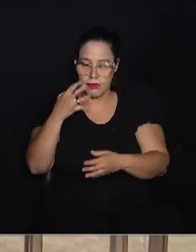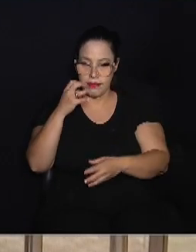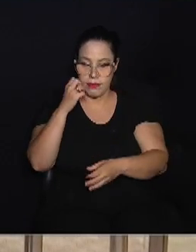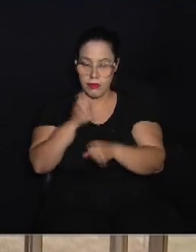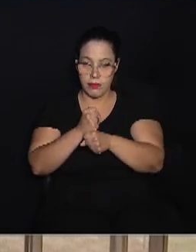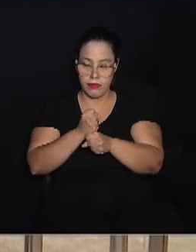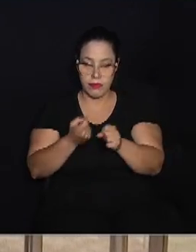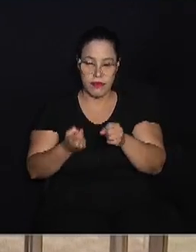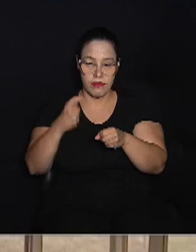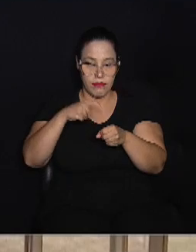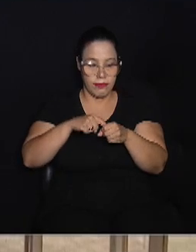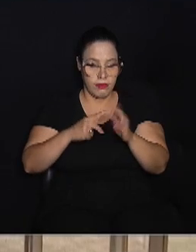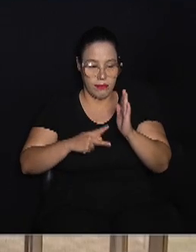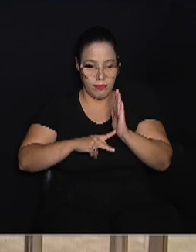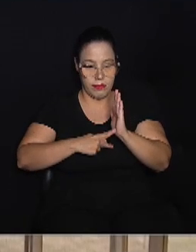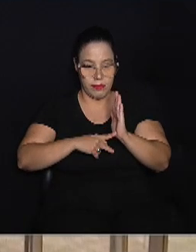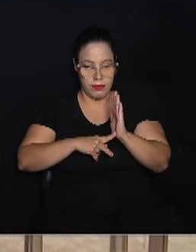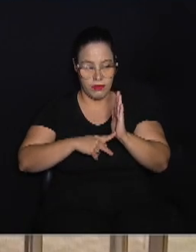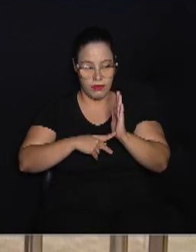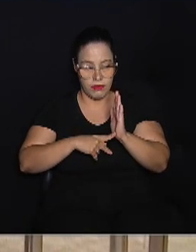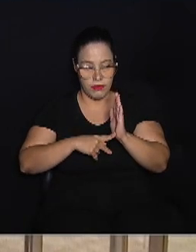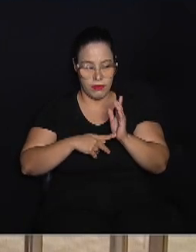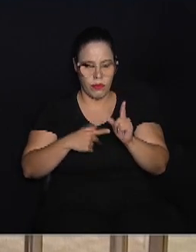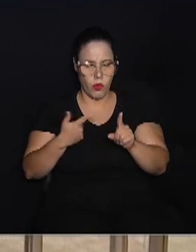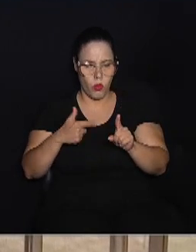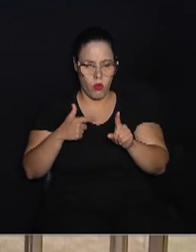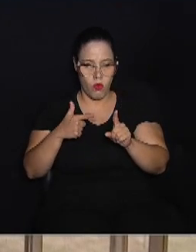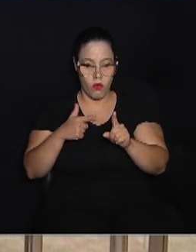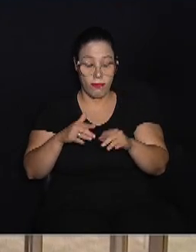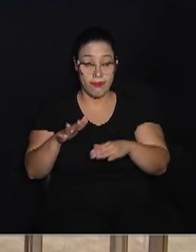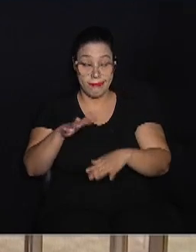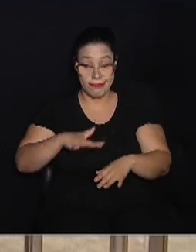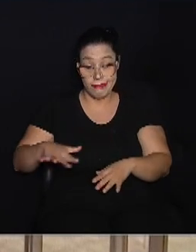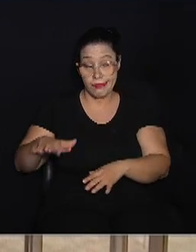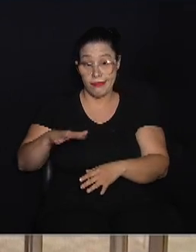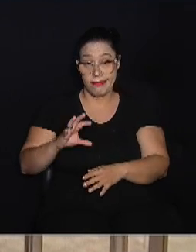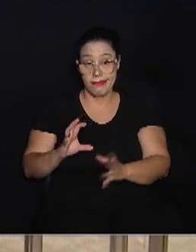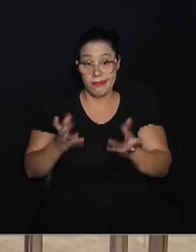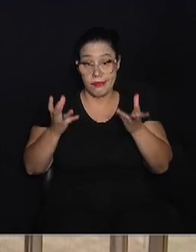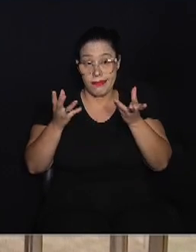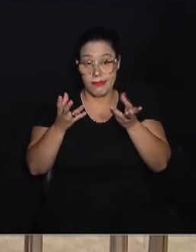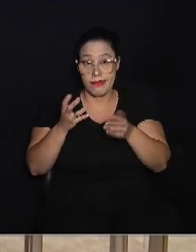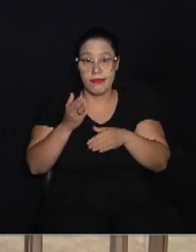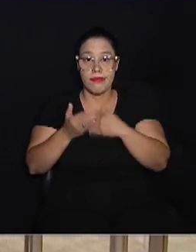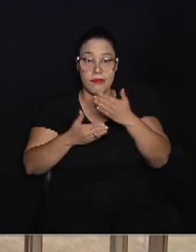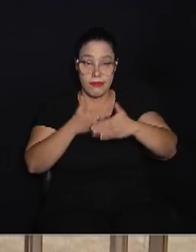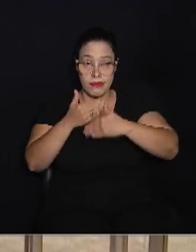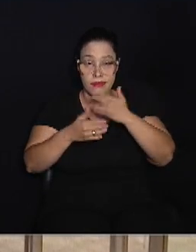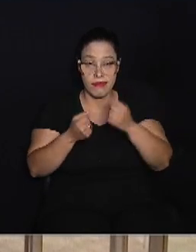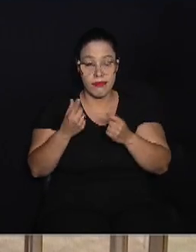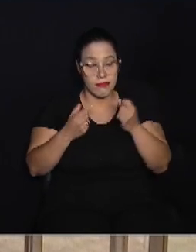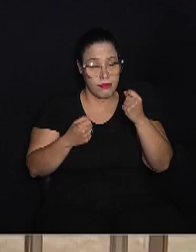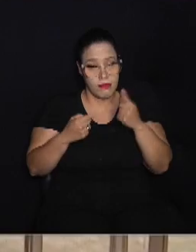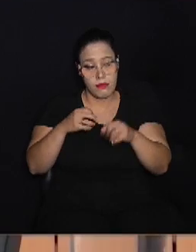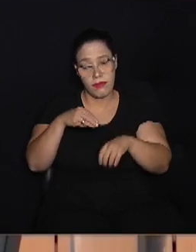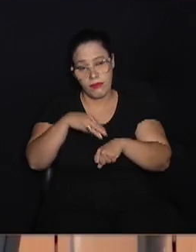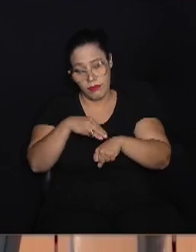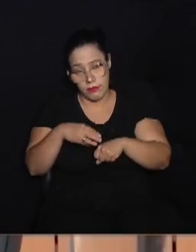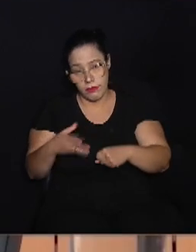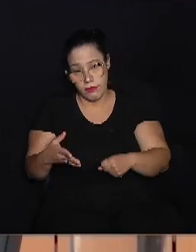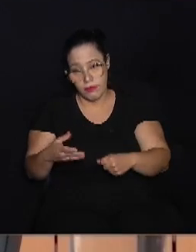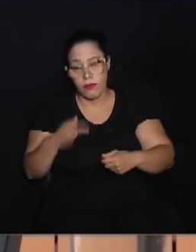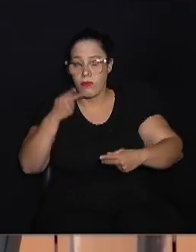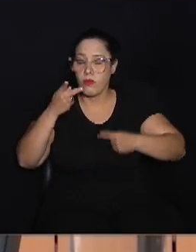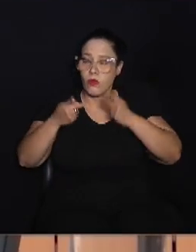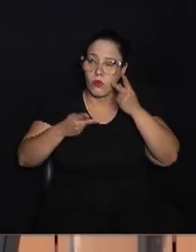da retomada do Sindicato dos Metalúrgicos de Campinas e região. O evento contou com a participação de alguns membros do sindicato que